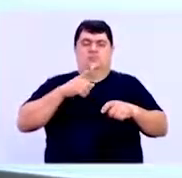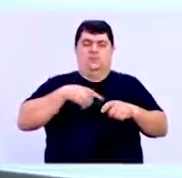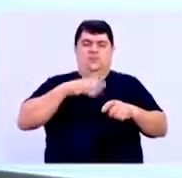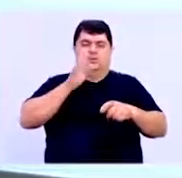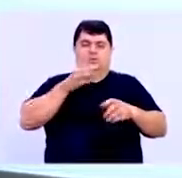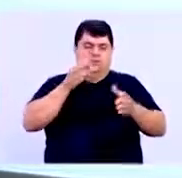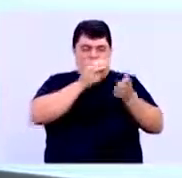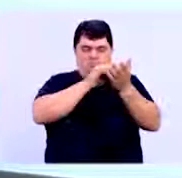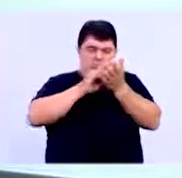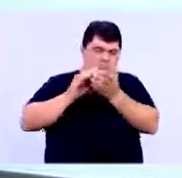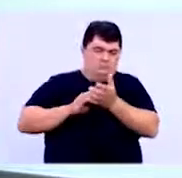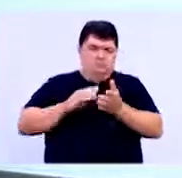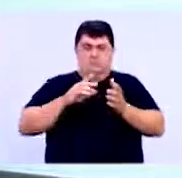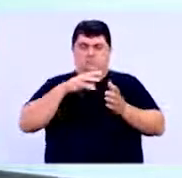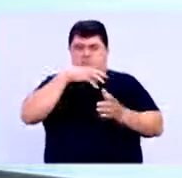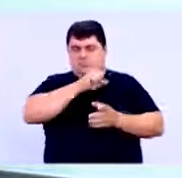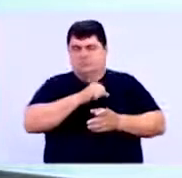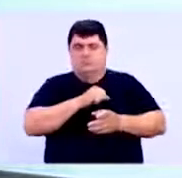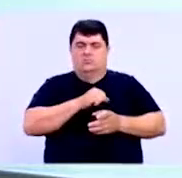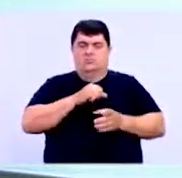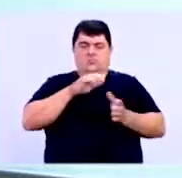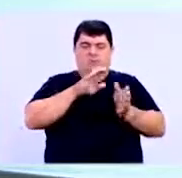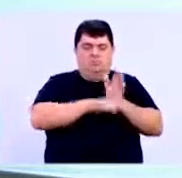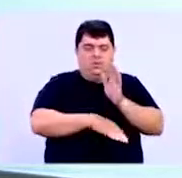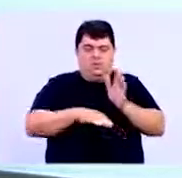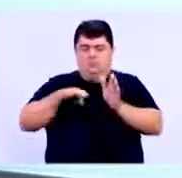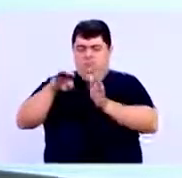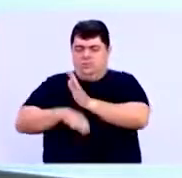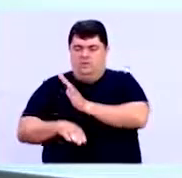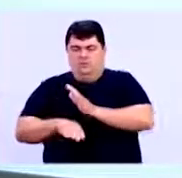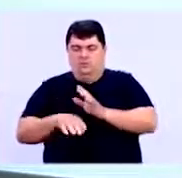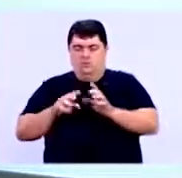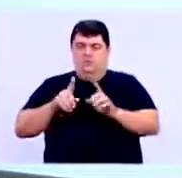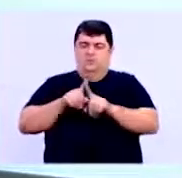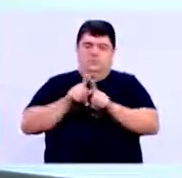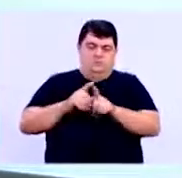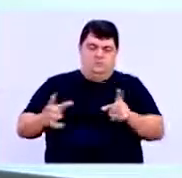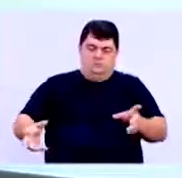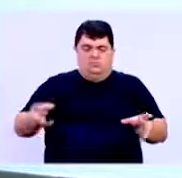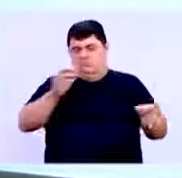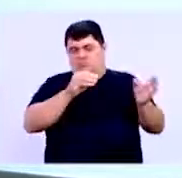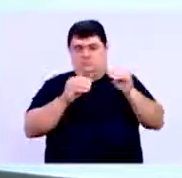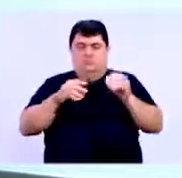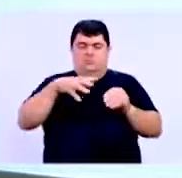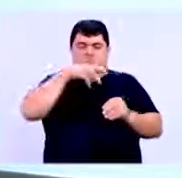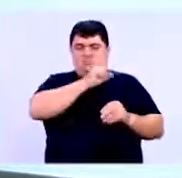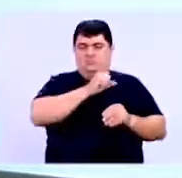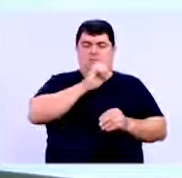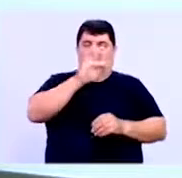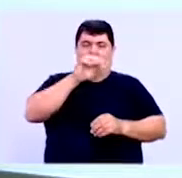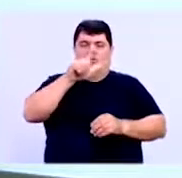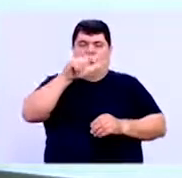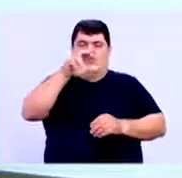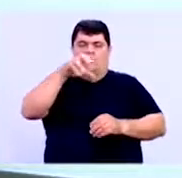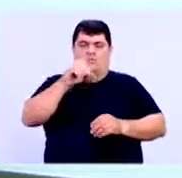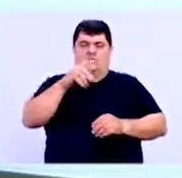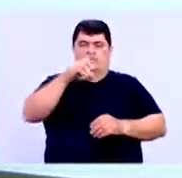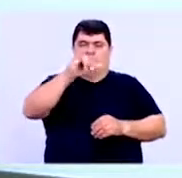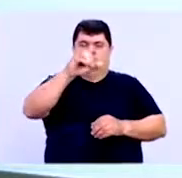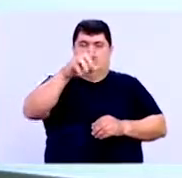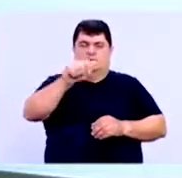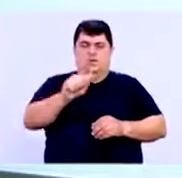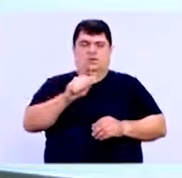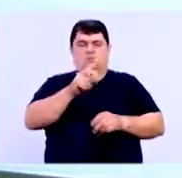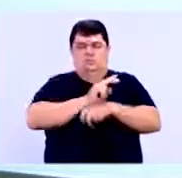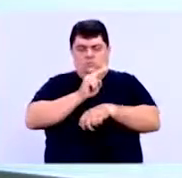a receber, ele já acredita no seu fluxo, que também é o mesmo fluxo de caixa. Esse tipo de controle que a